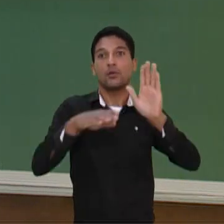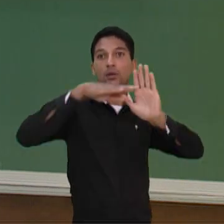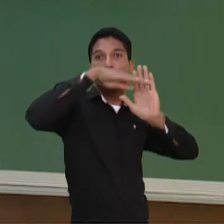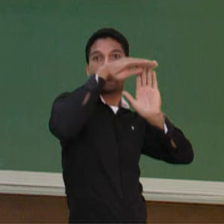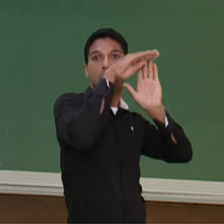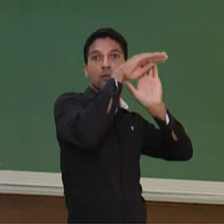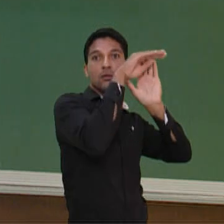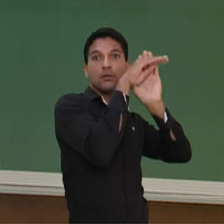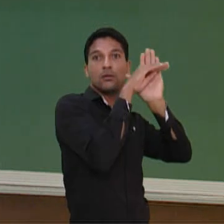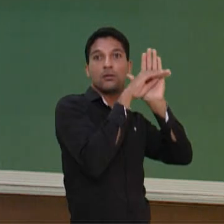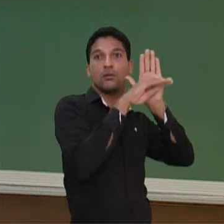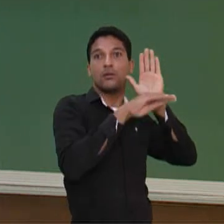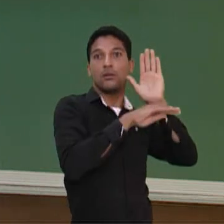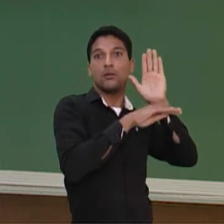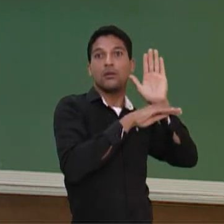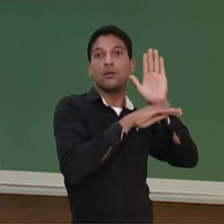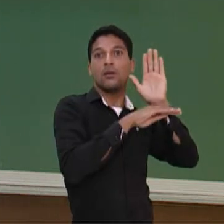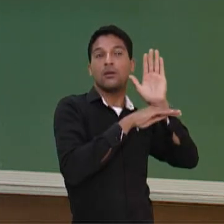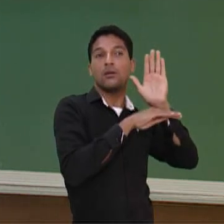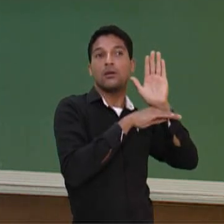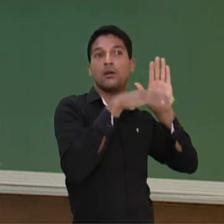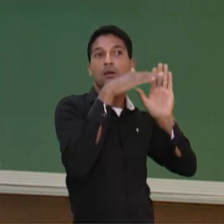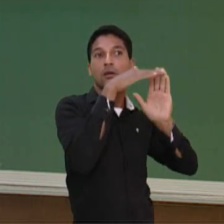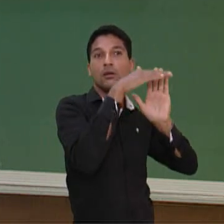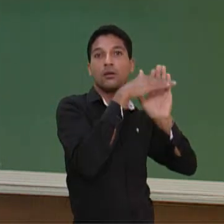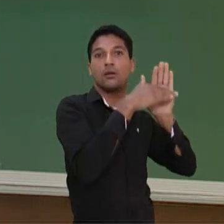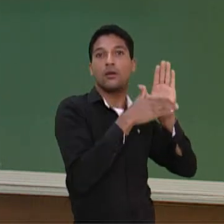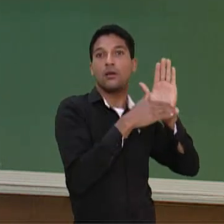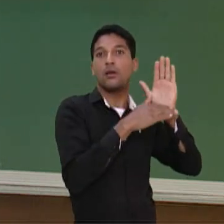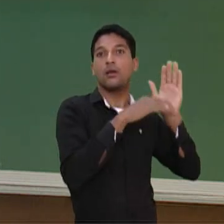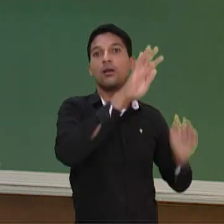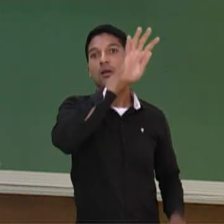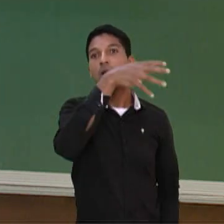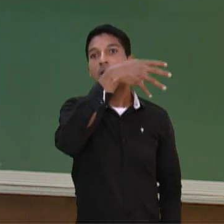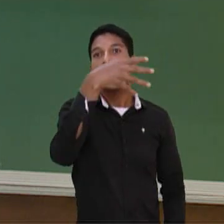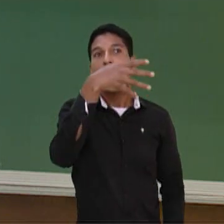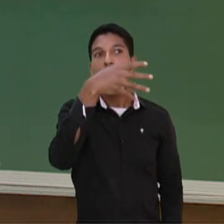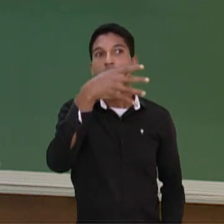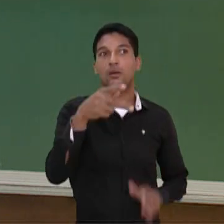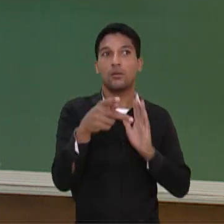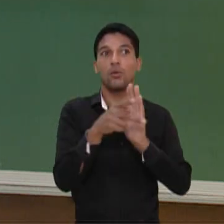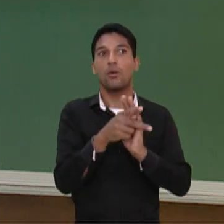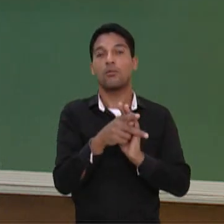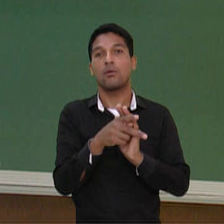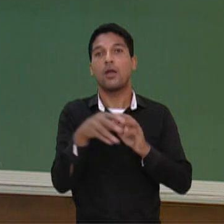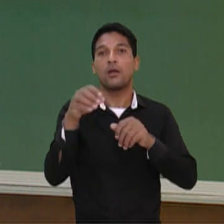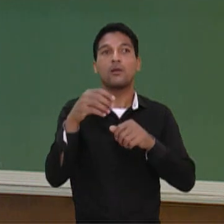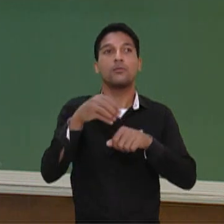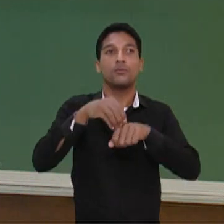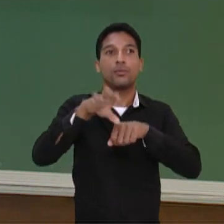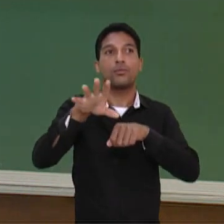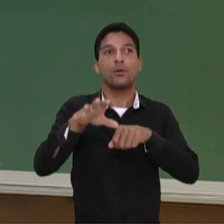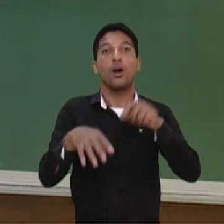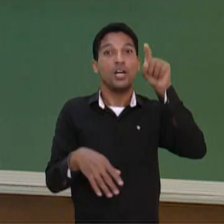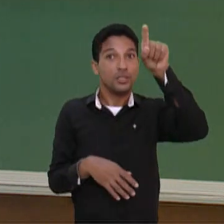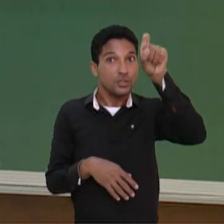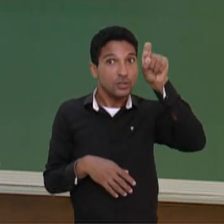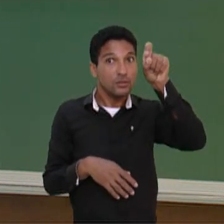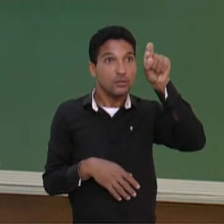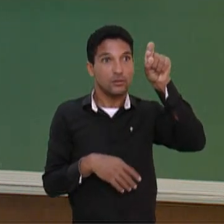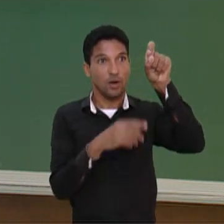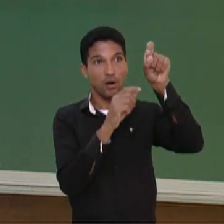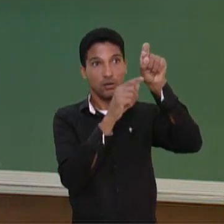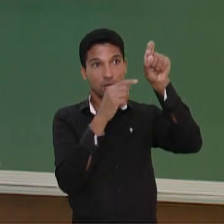construção. Ok? Primeira coisa que você recebe são as minhas sugestões de pontos, de valores para x.